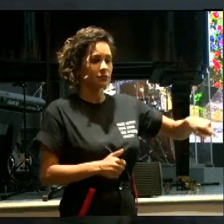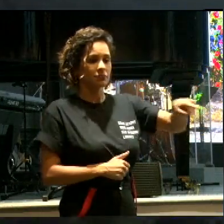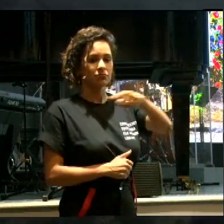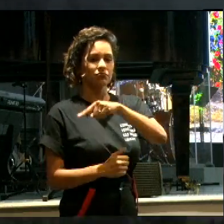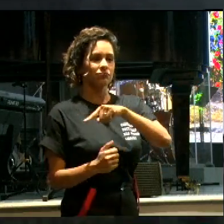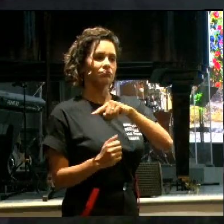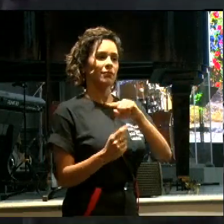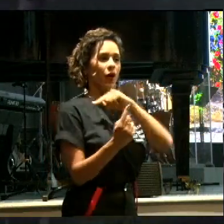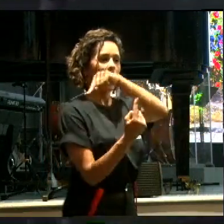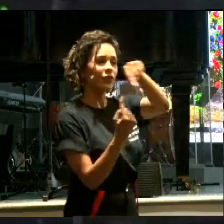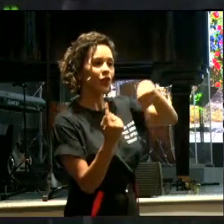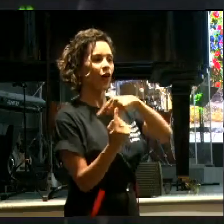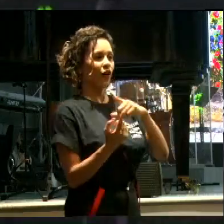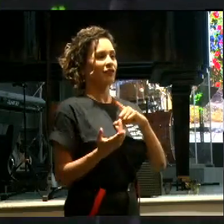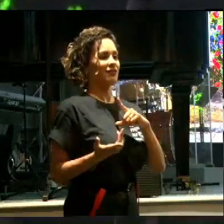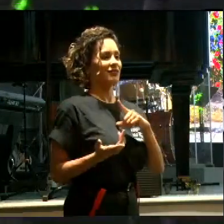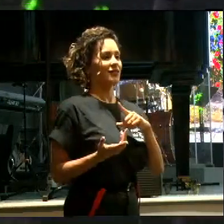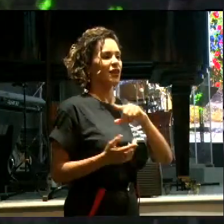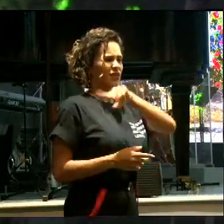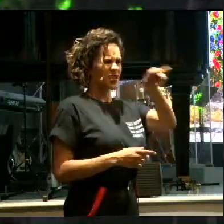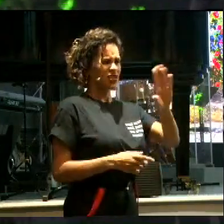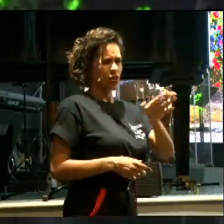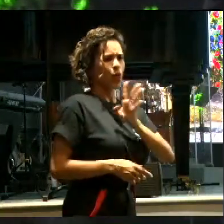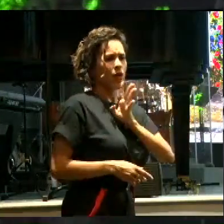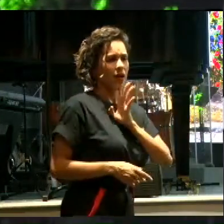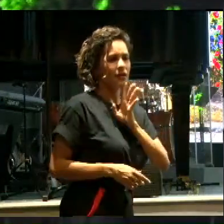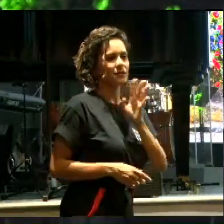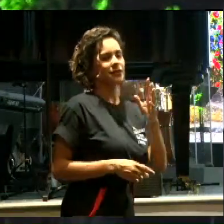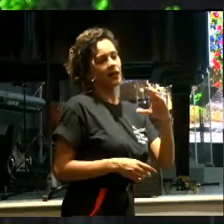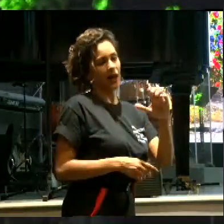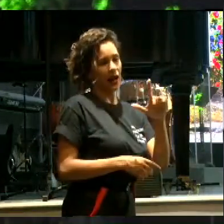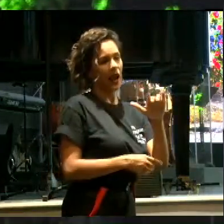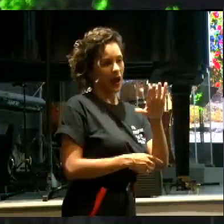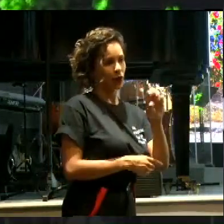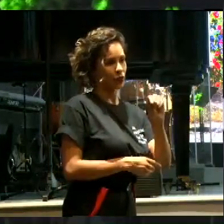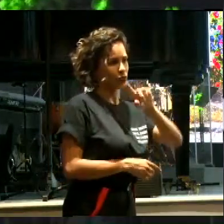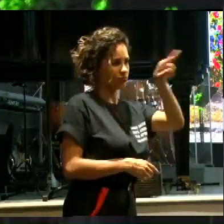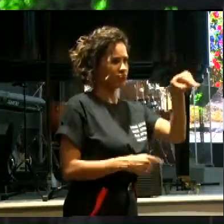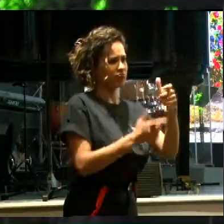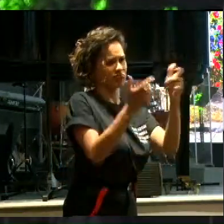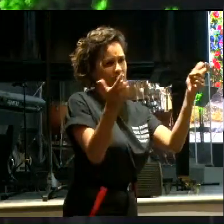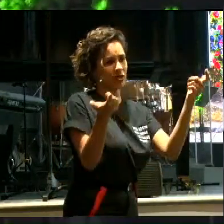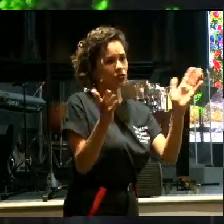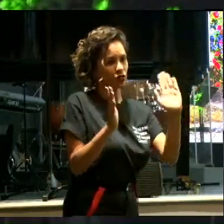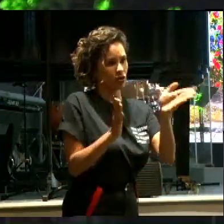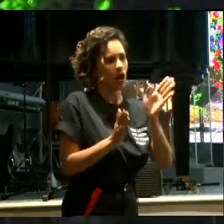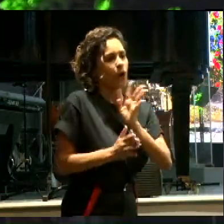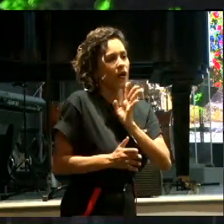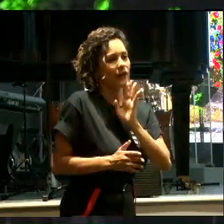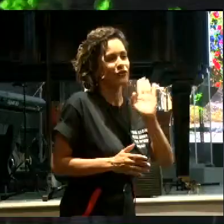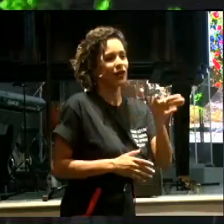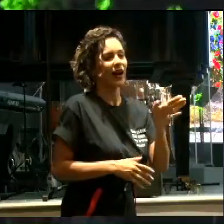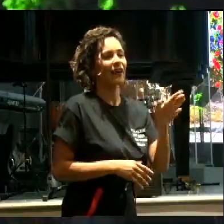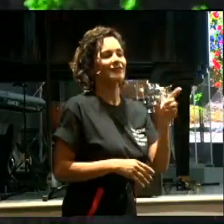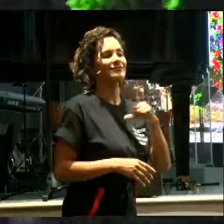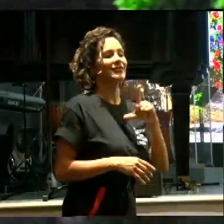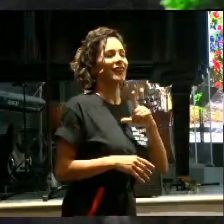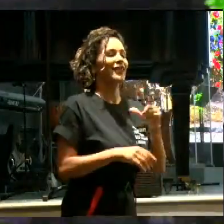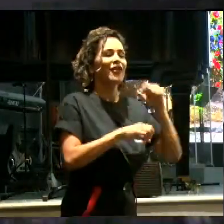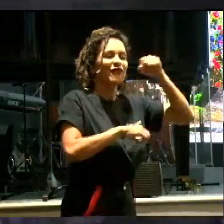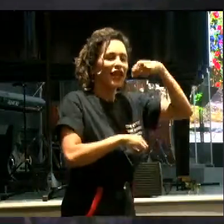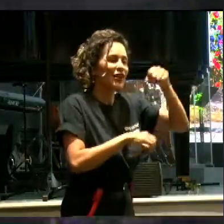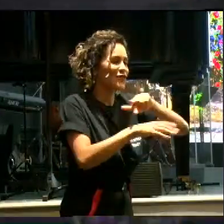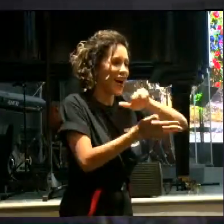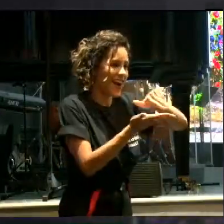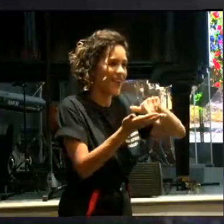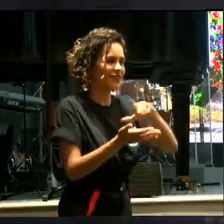as mensagens de Cláudio Duarte, levanta a mão. Bastante, né? Você já ouviu uma mensagem dele? Essa é bem